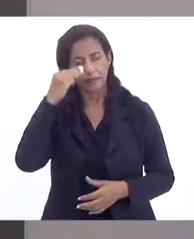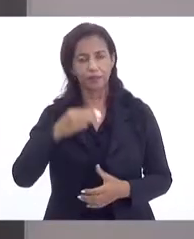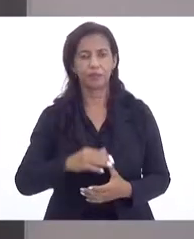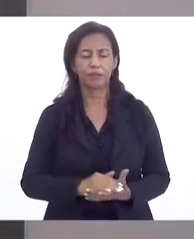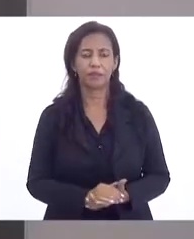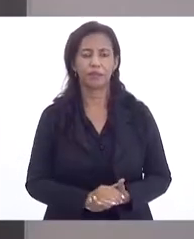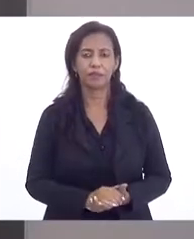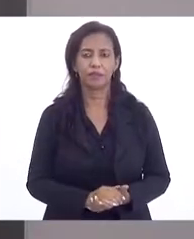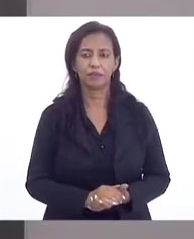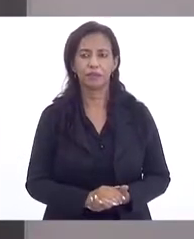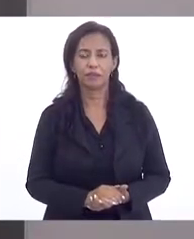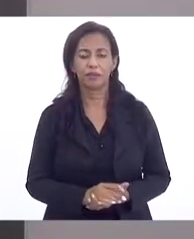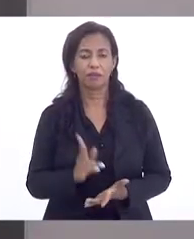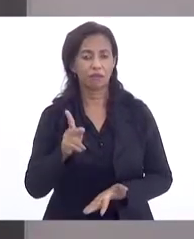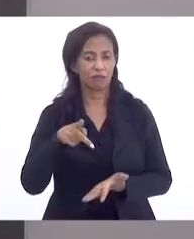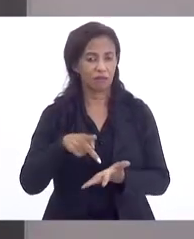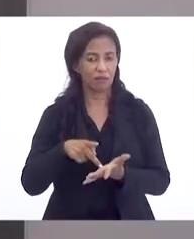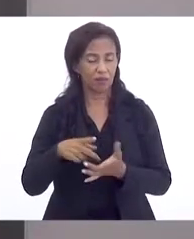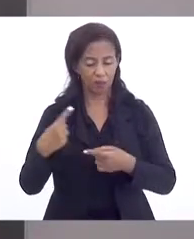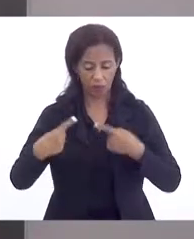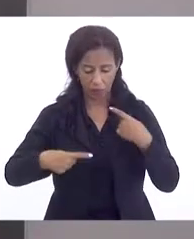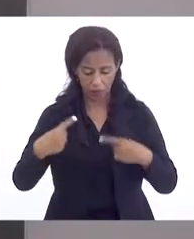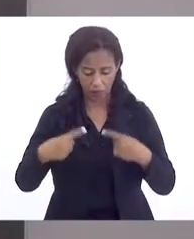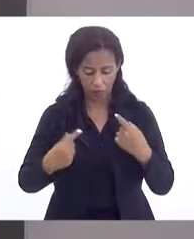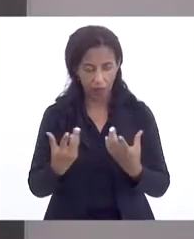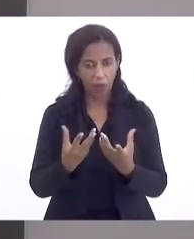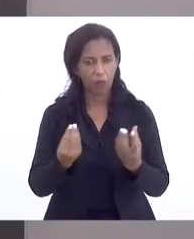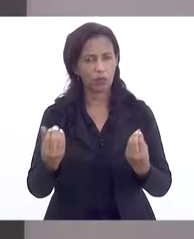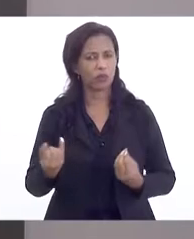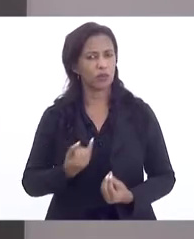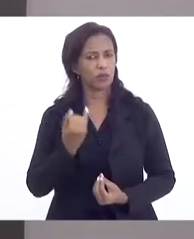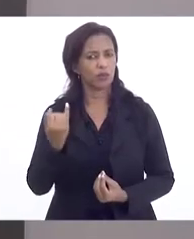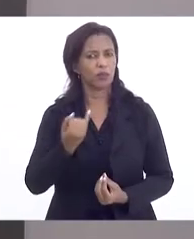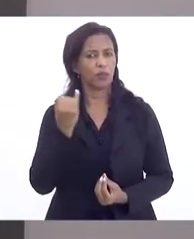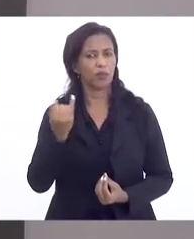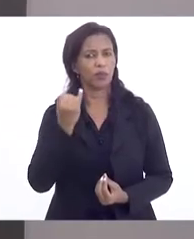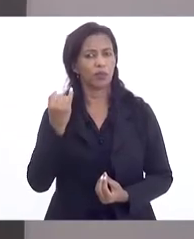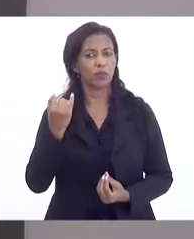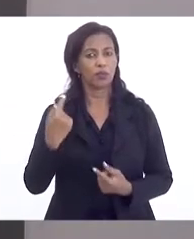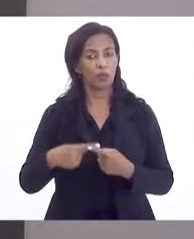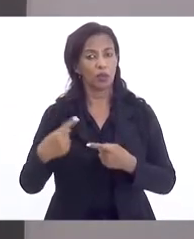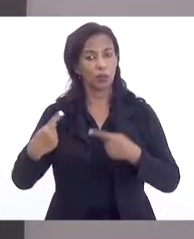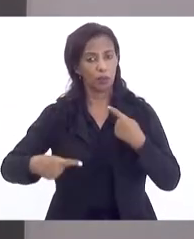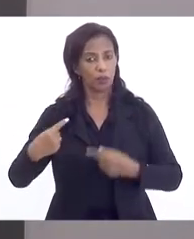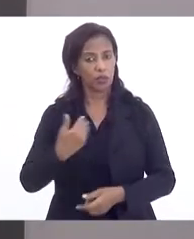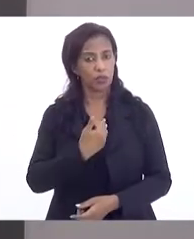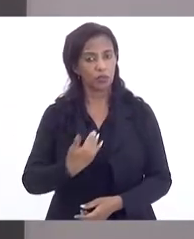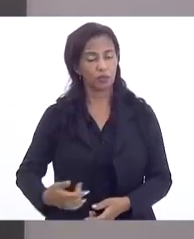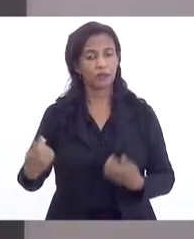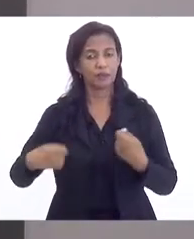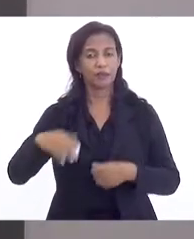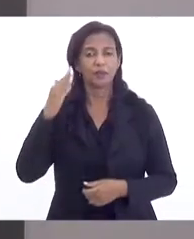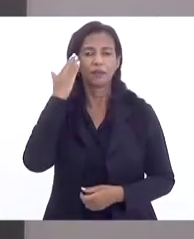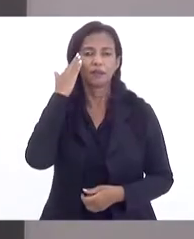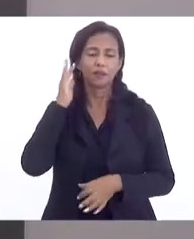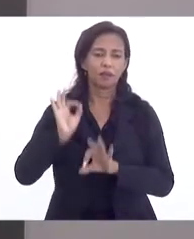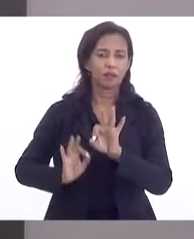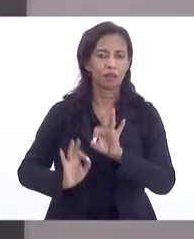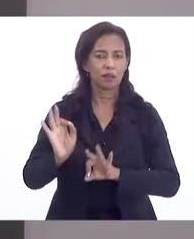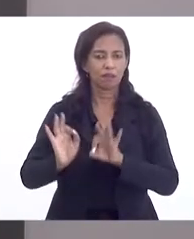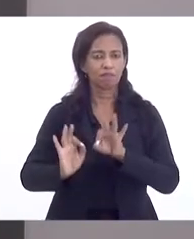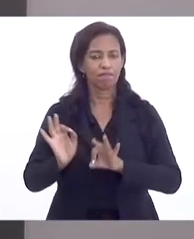O antimanicomial. Que é, de fato, um debate muito importante, porque a política pública precisa entender a maneira